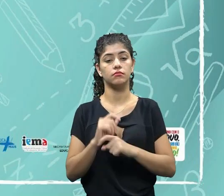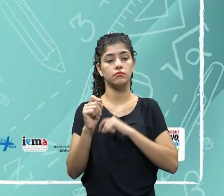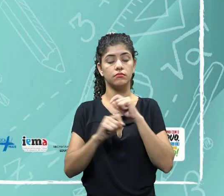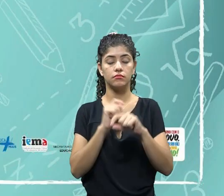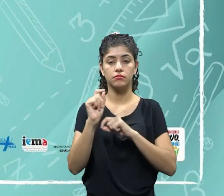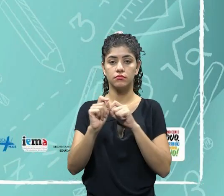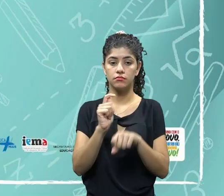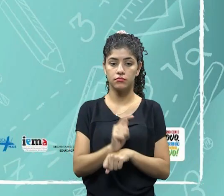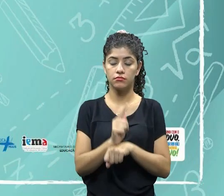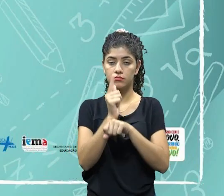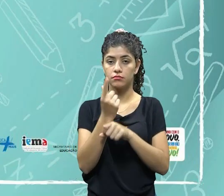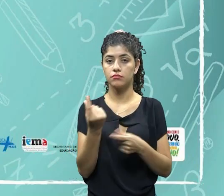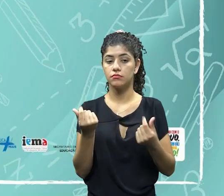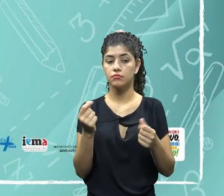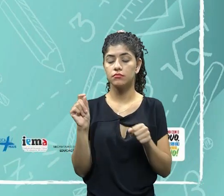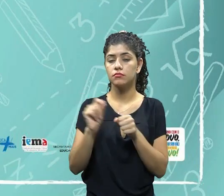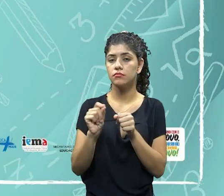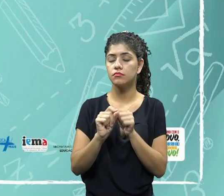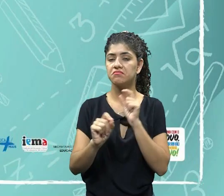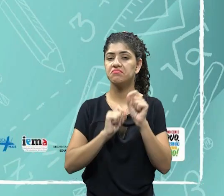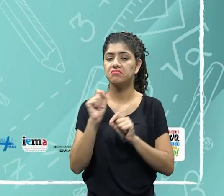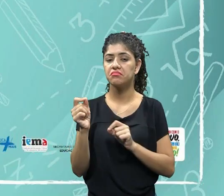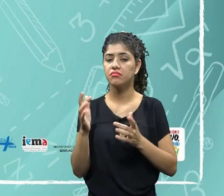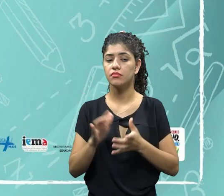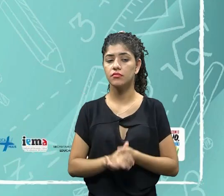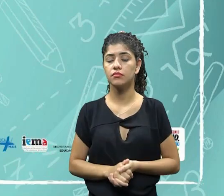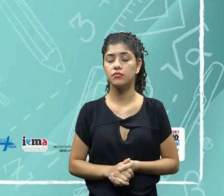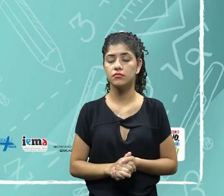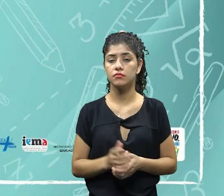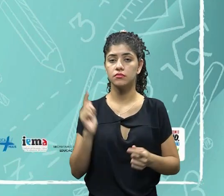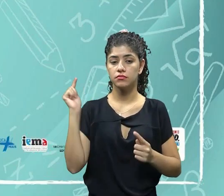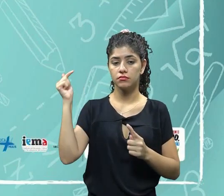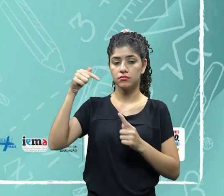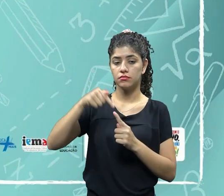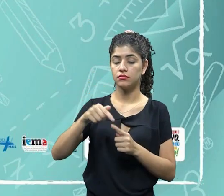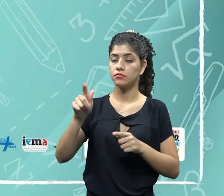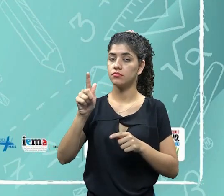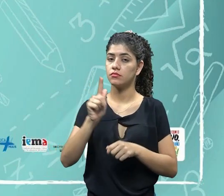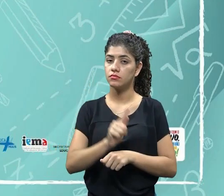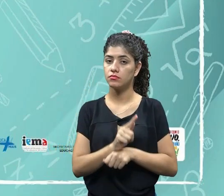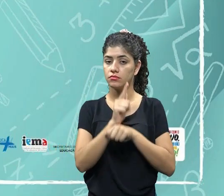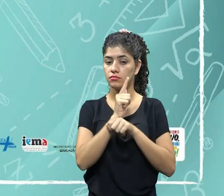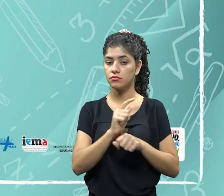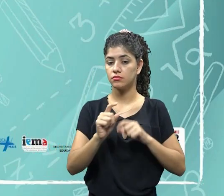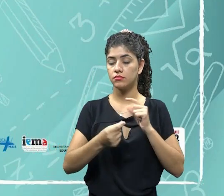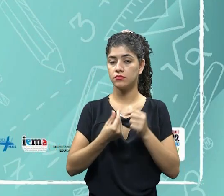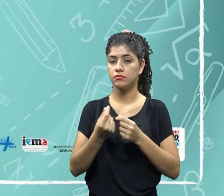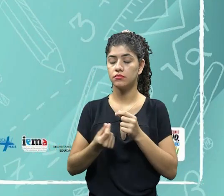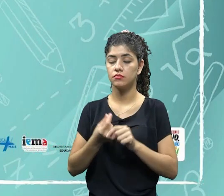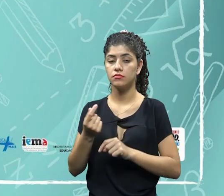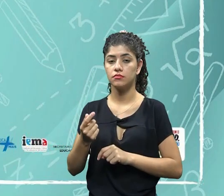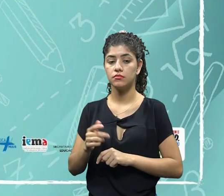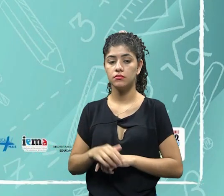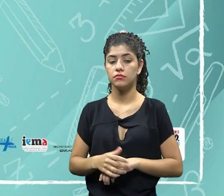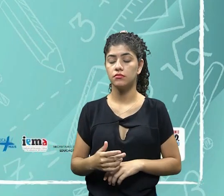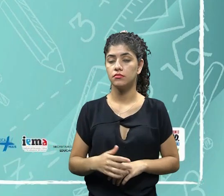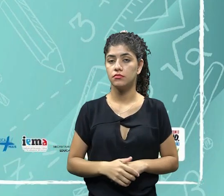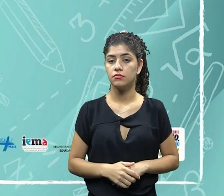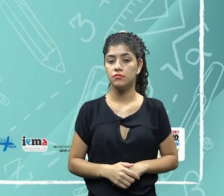quê? Então, o objetivo do gestor financeiro, vamos ver o slide. O objetivo do gestor financeiro é aumentar o valor do